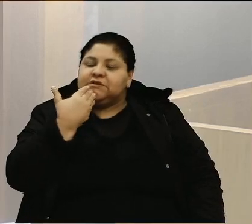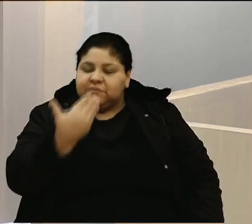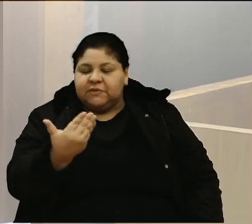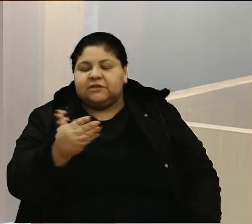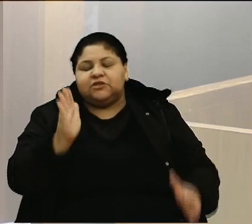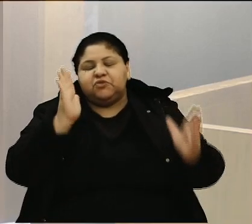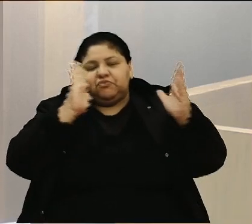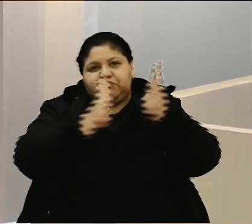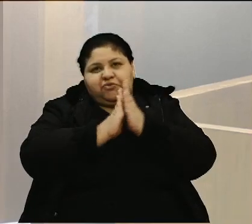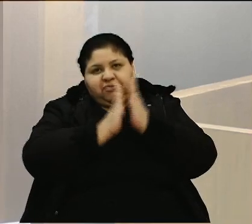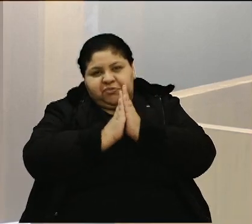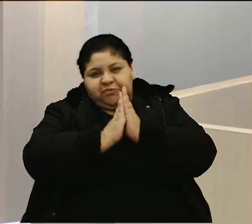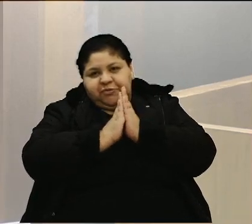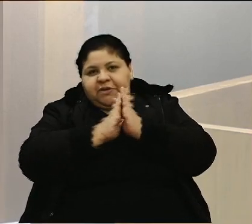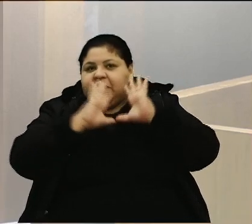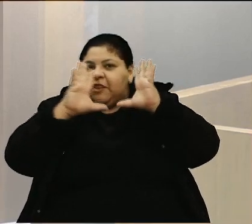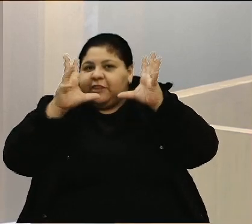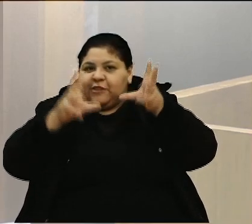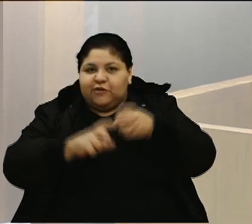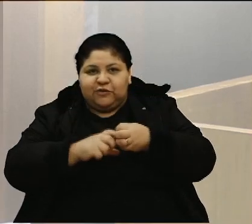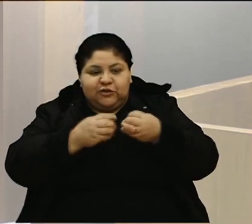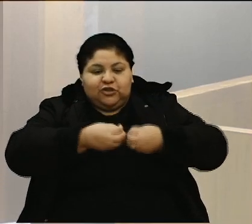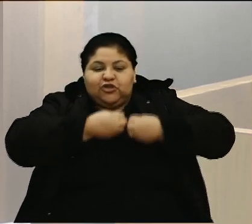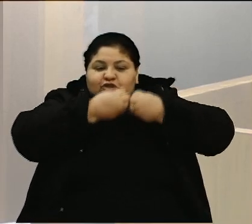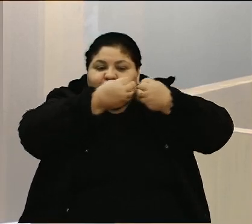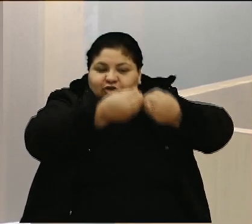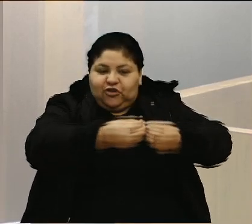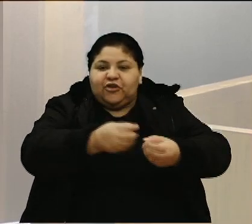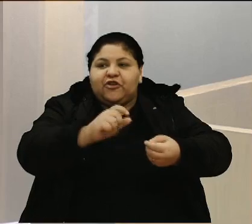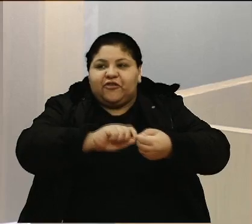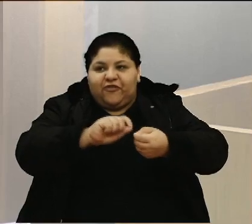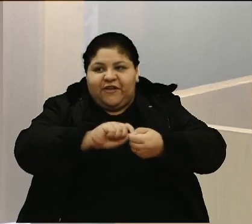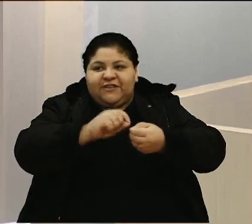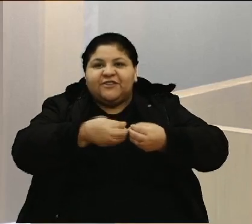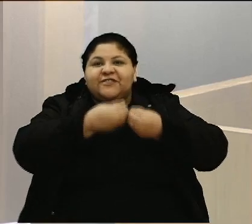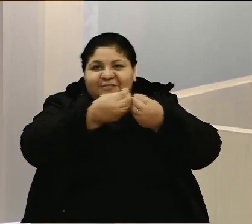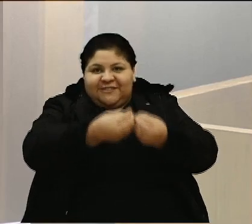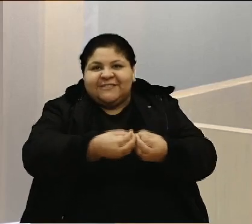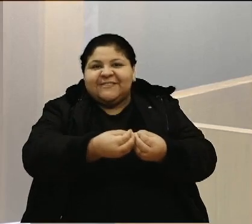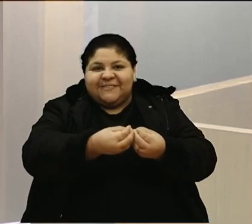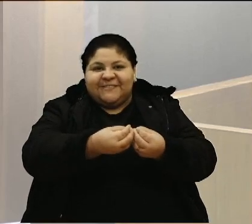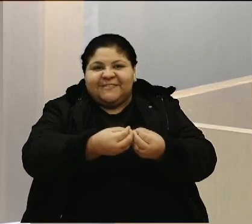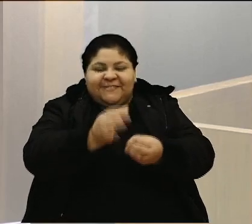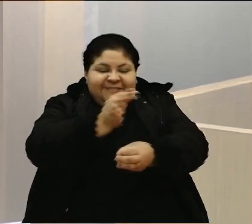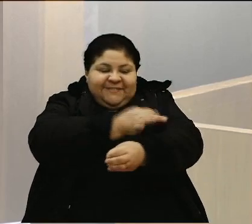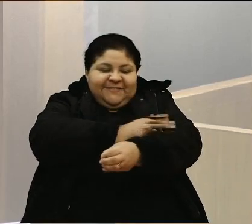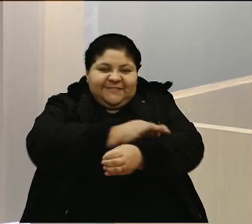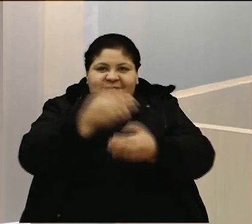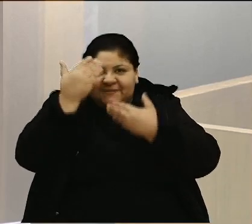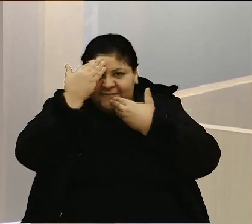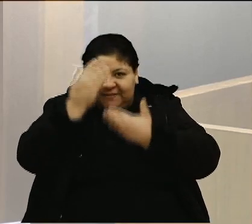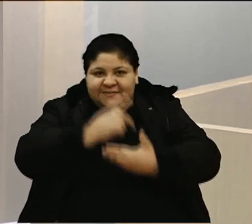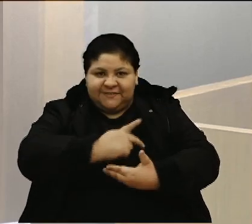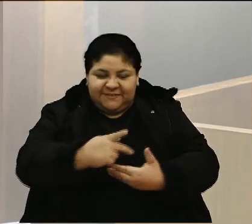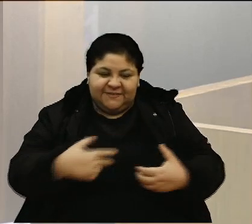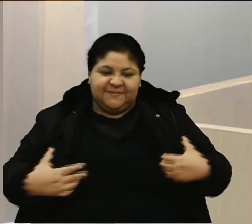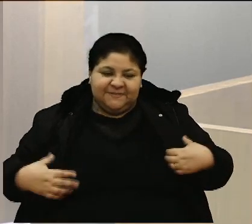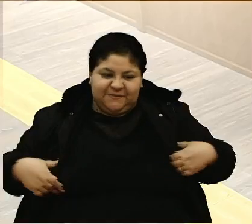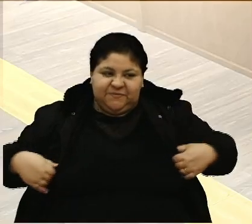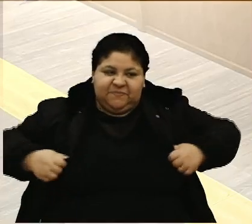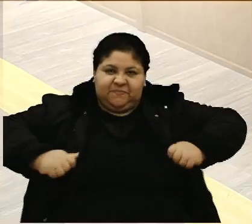encarecidamente a todos os doadores que façam essa doação de sangue e de plaquetas. Obrigado, presidente. Obrigado.